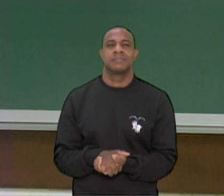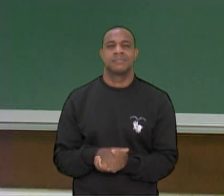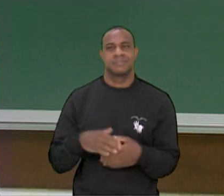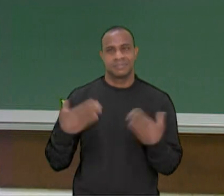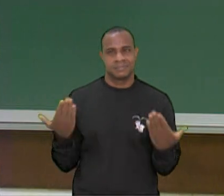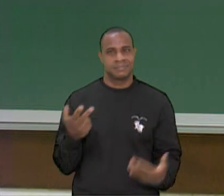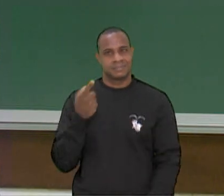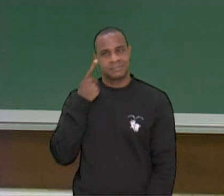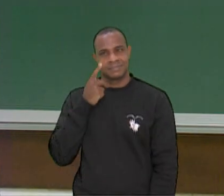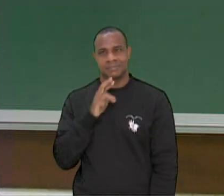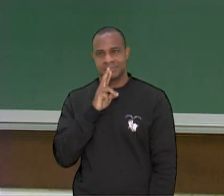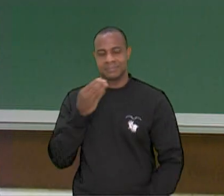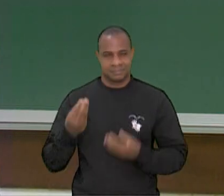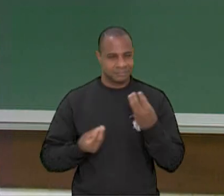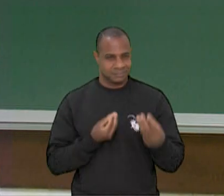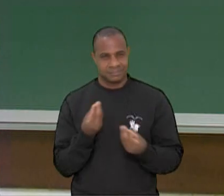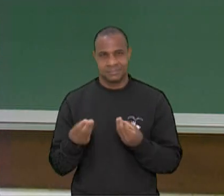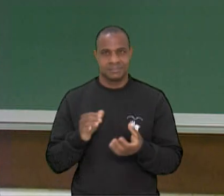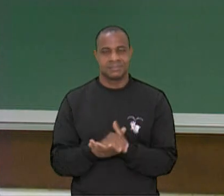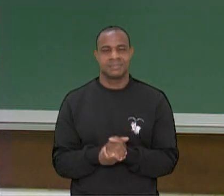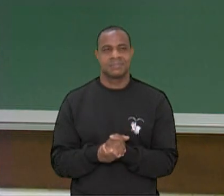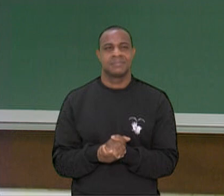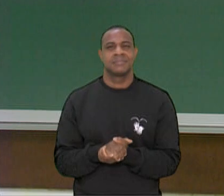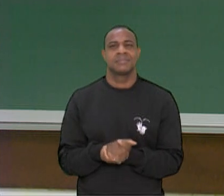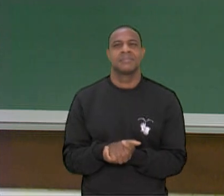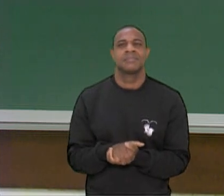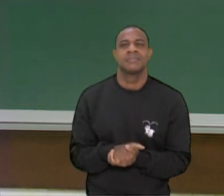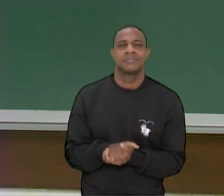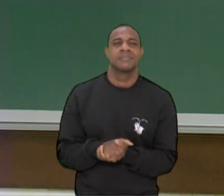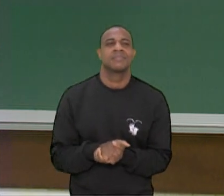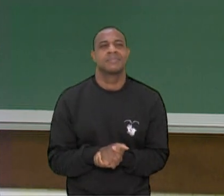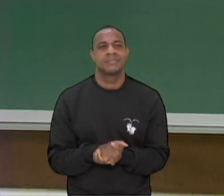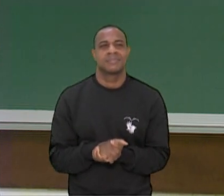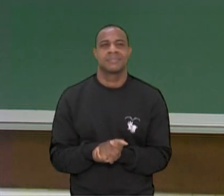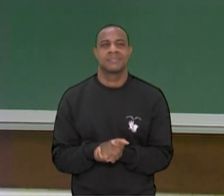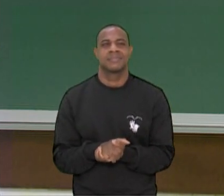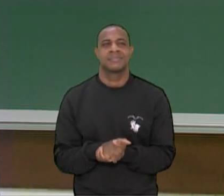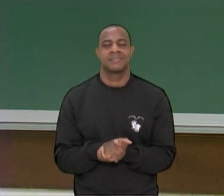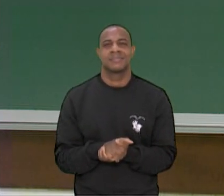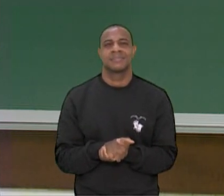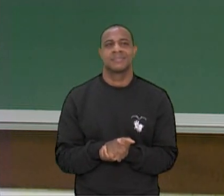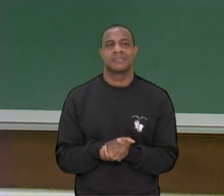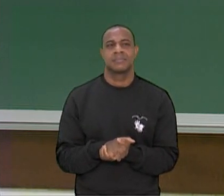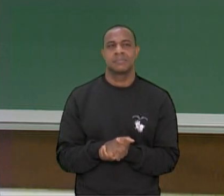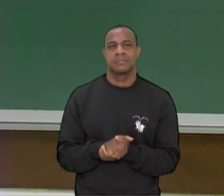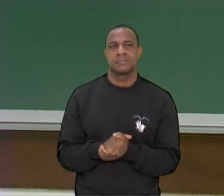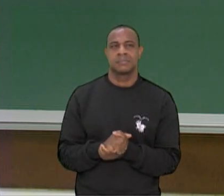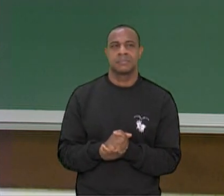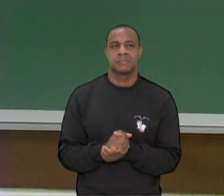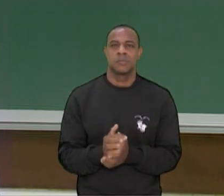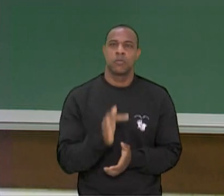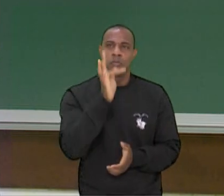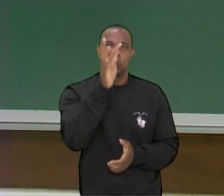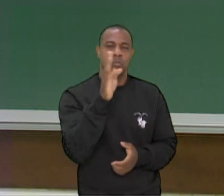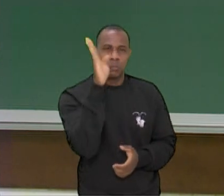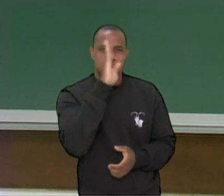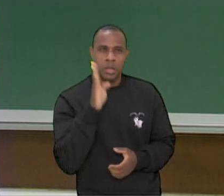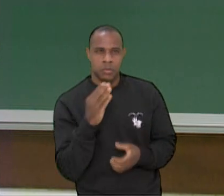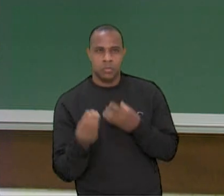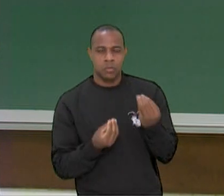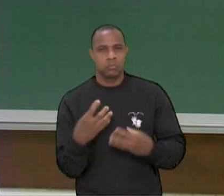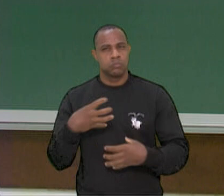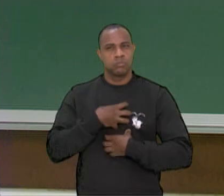Vamos à resposta, então, analisando aí a leitura da imagem, dessa charge. Para frente, Brasil. Qual é o efeito